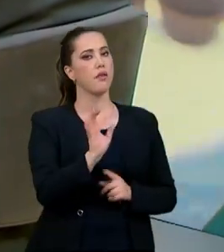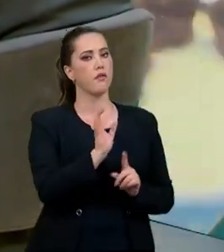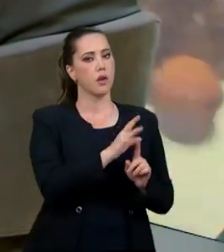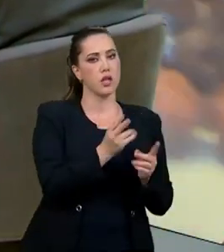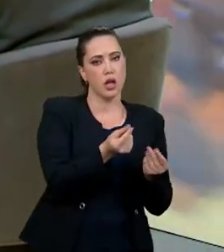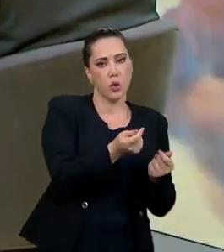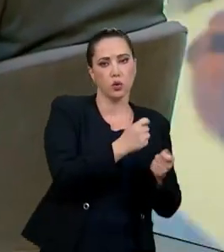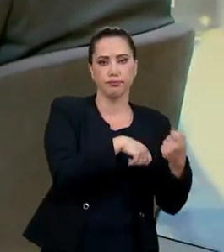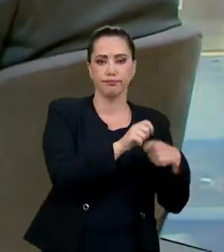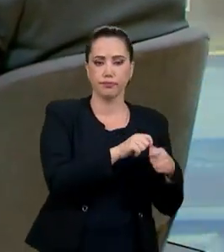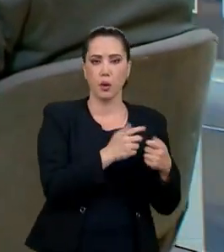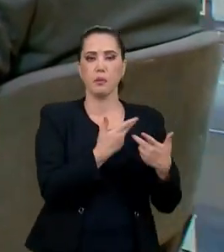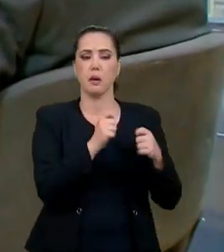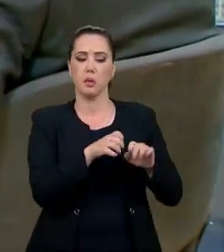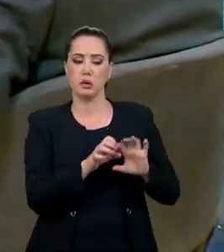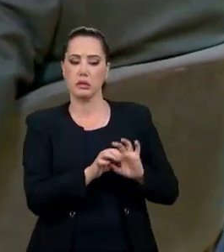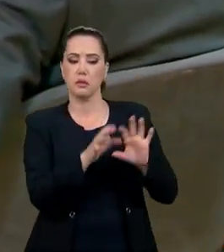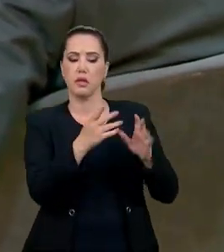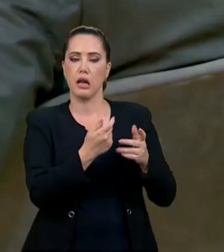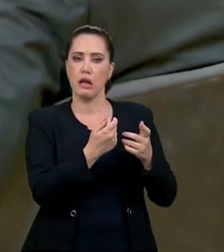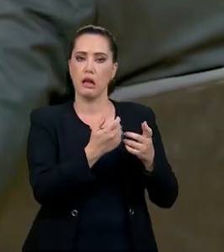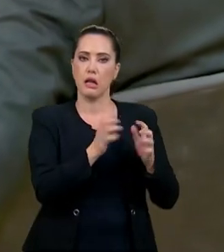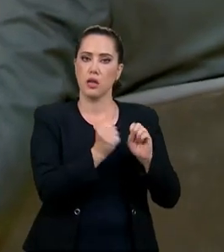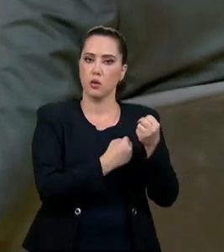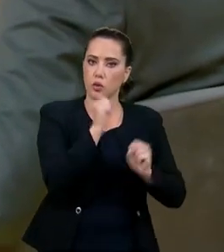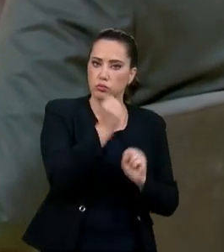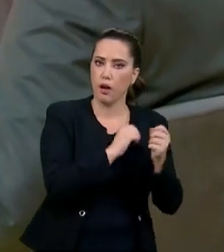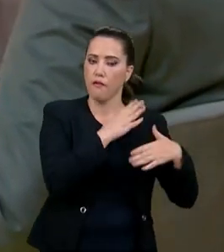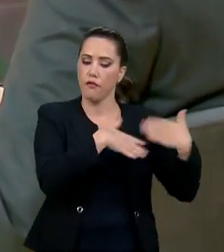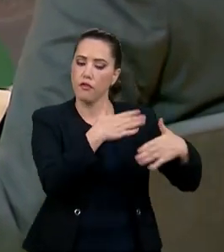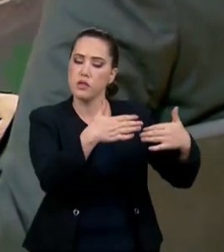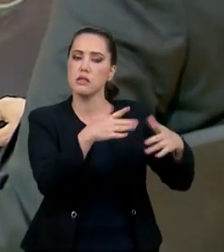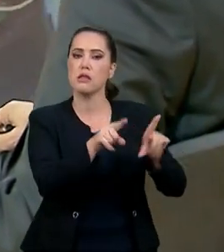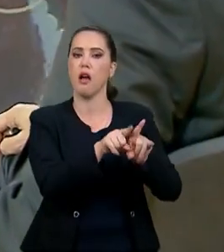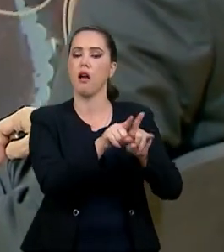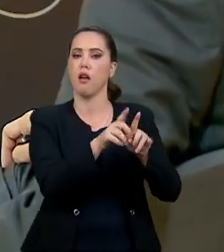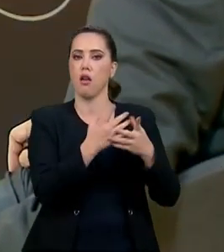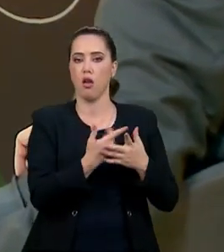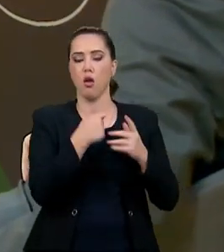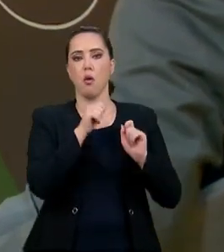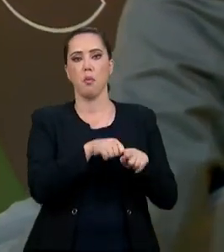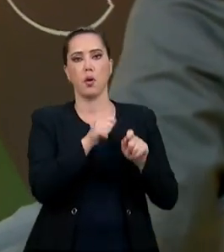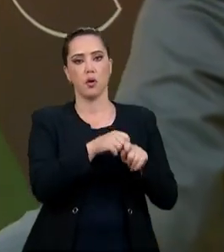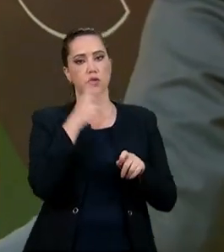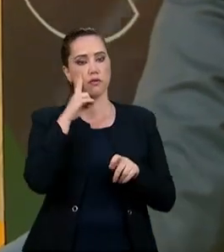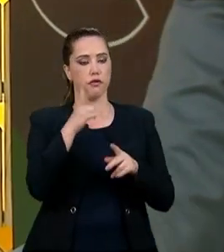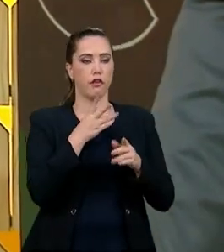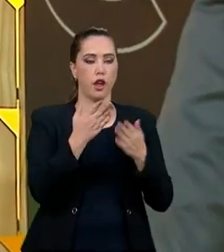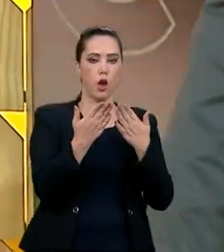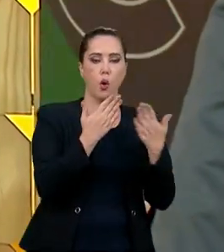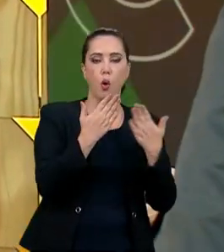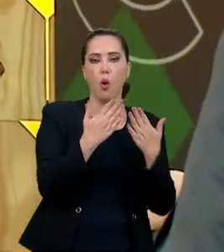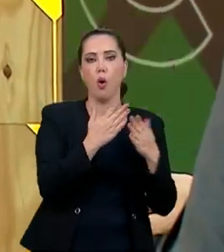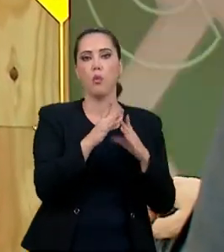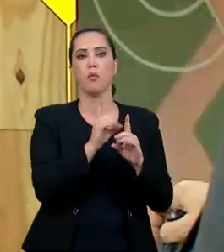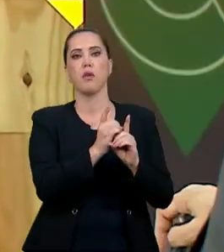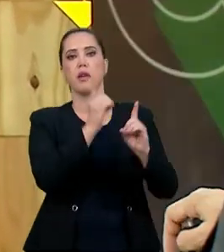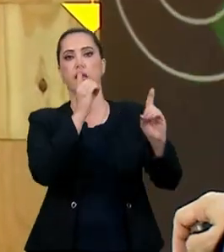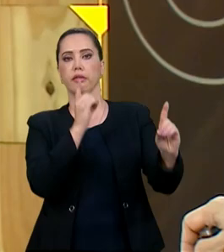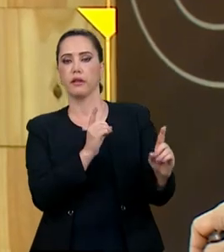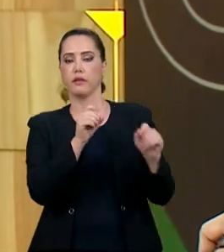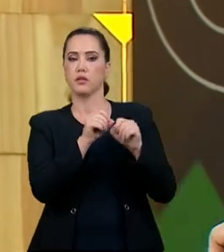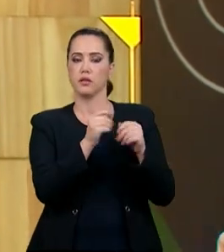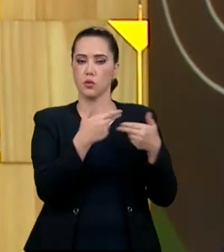ponto de vista de automação industrial, do ponto de vista de acompanhamento de processo de forma remota, do ponto de vista de veículos não tripulados, como é o caso